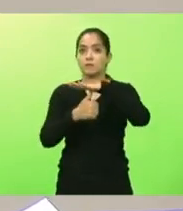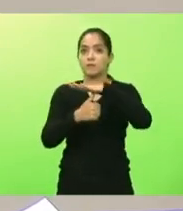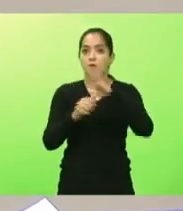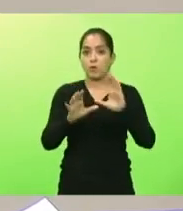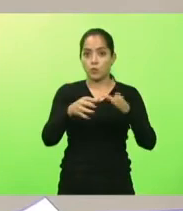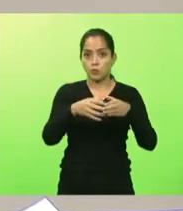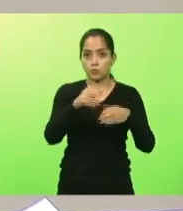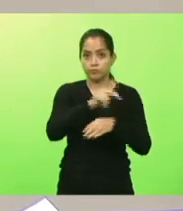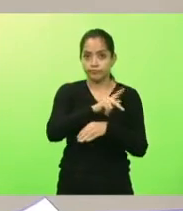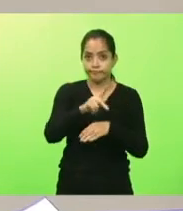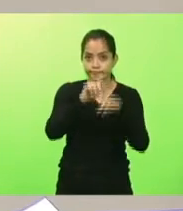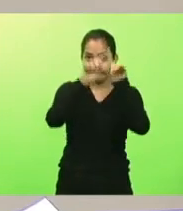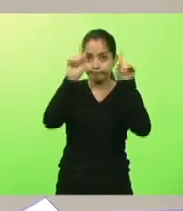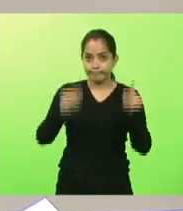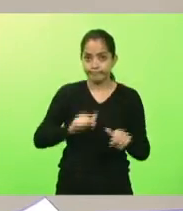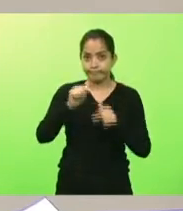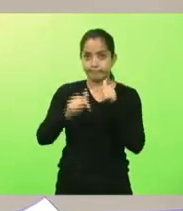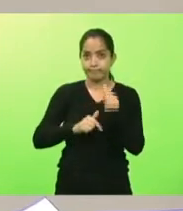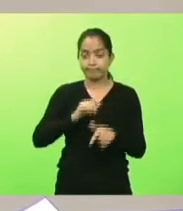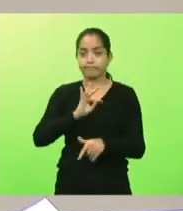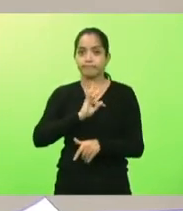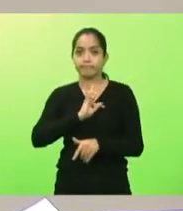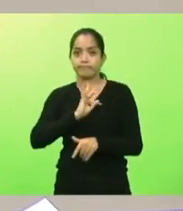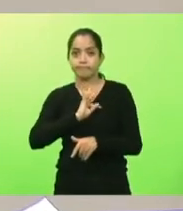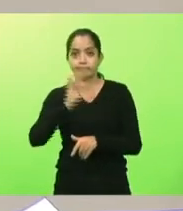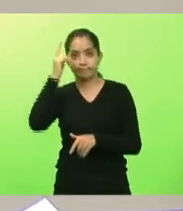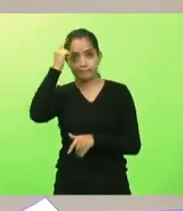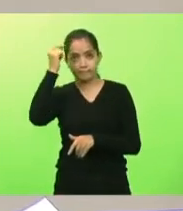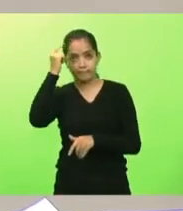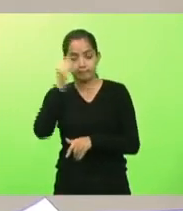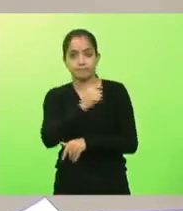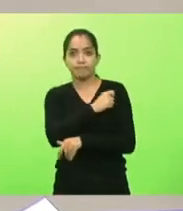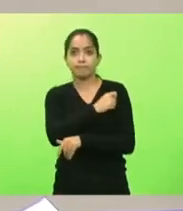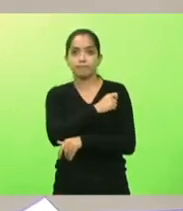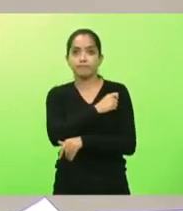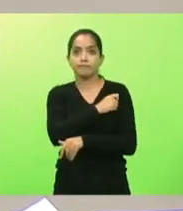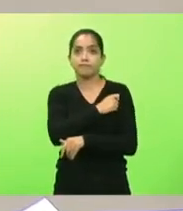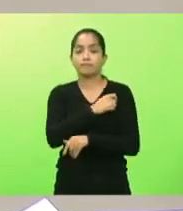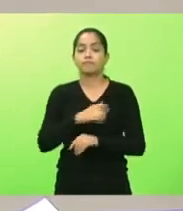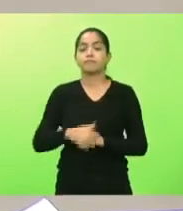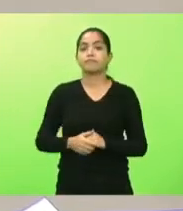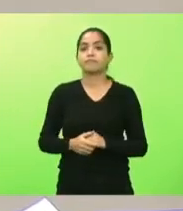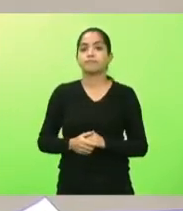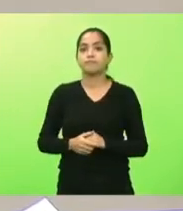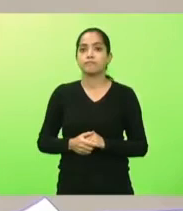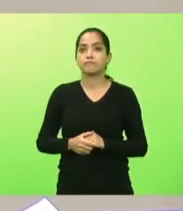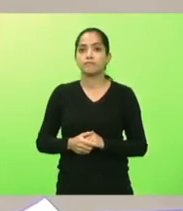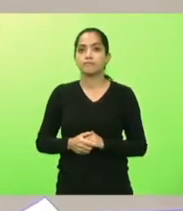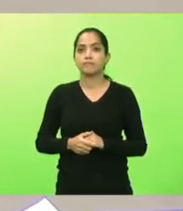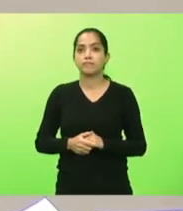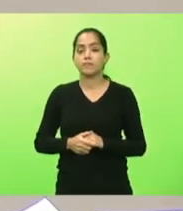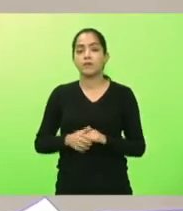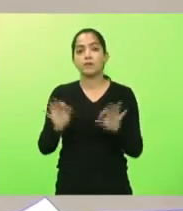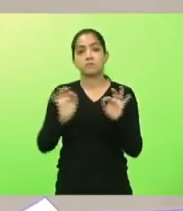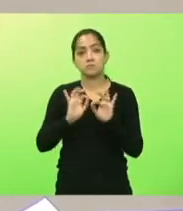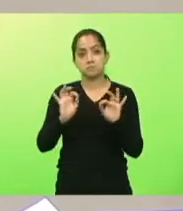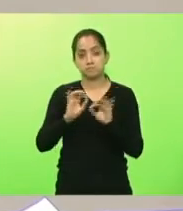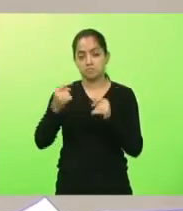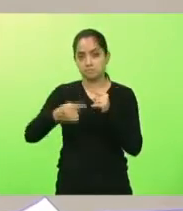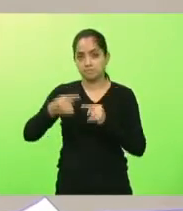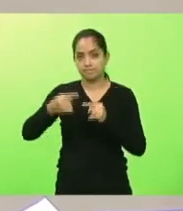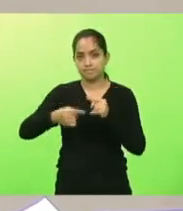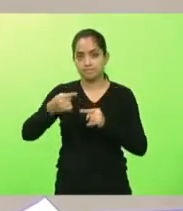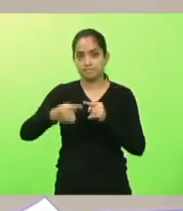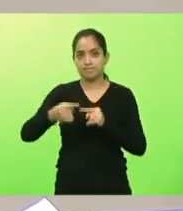aos servidores técnicos, aos acadêmicos e aos demais colaboradores. Não havendo mais quem queira